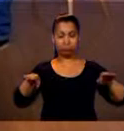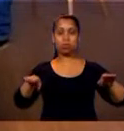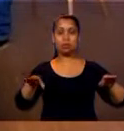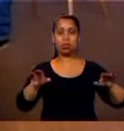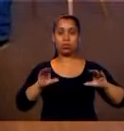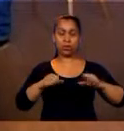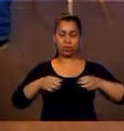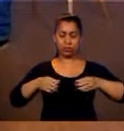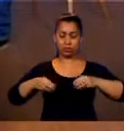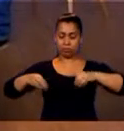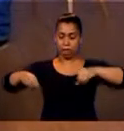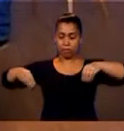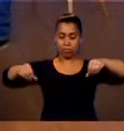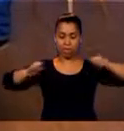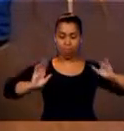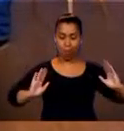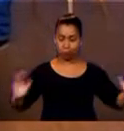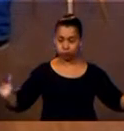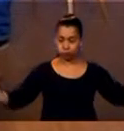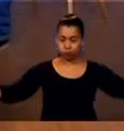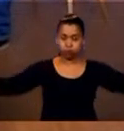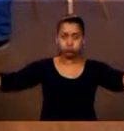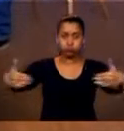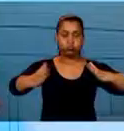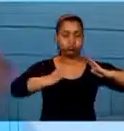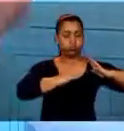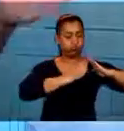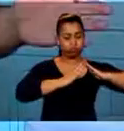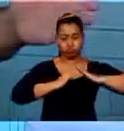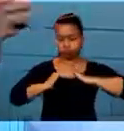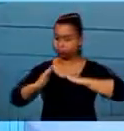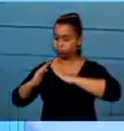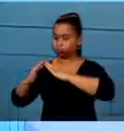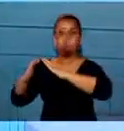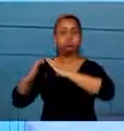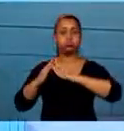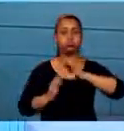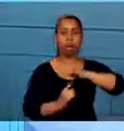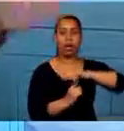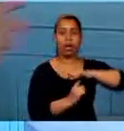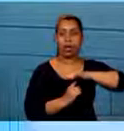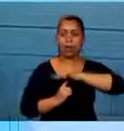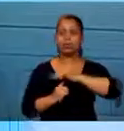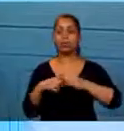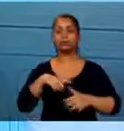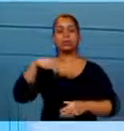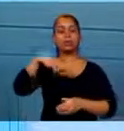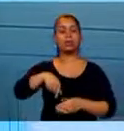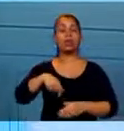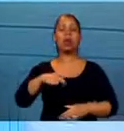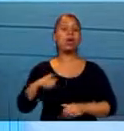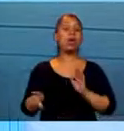loteamentos fechados. Ora, é um loteamento, a praça que tem lá é do povo.